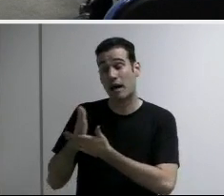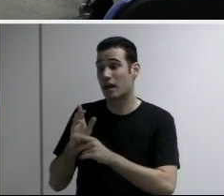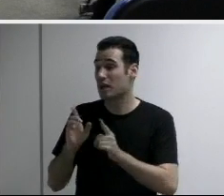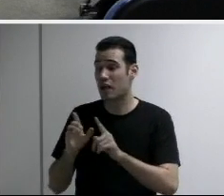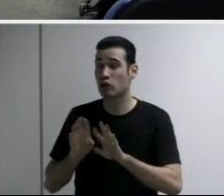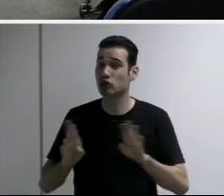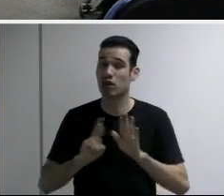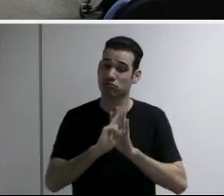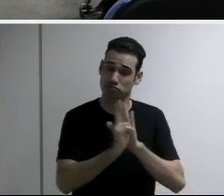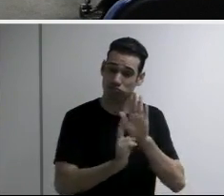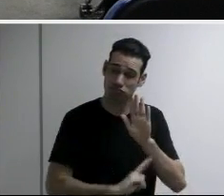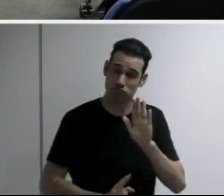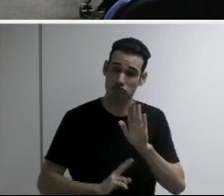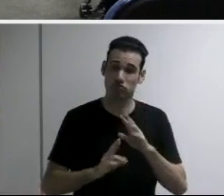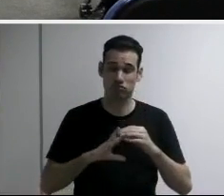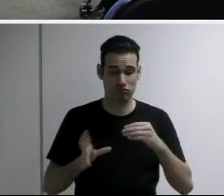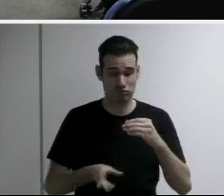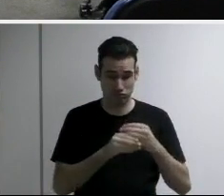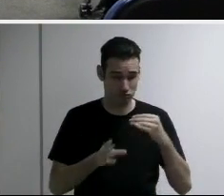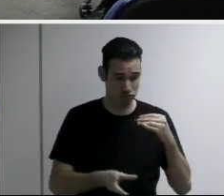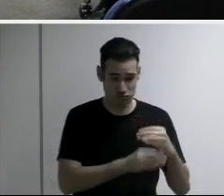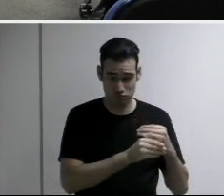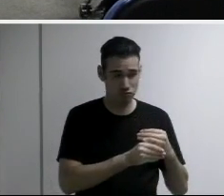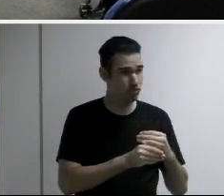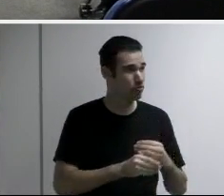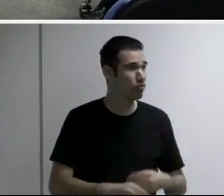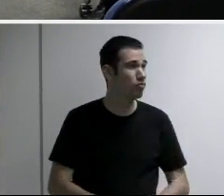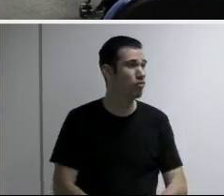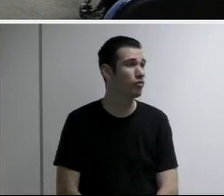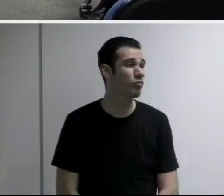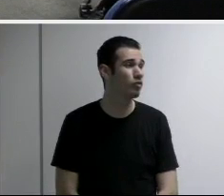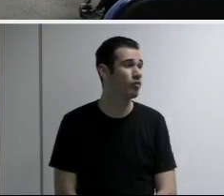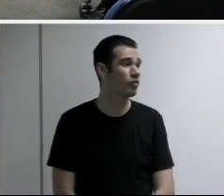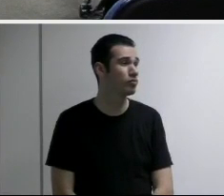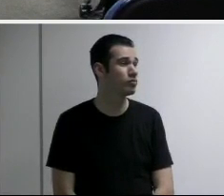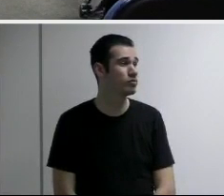ser coladas e coladas, copiadas e coladas.